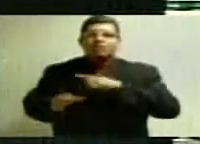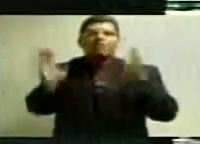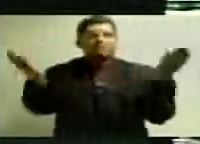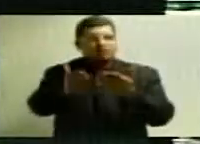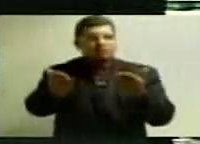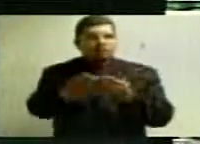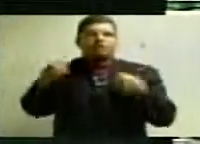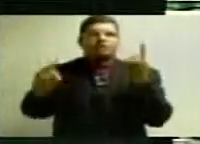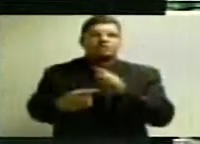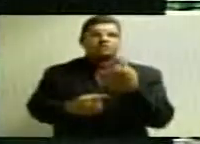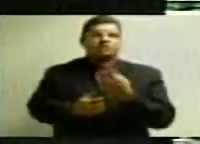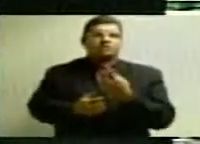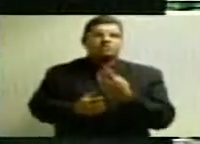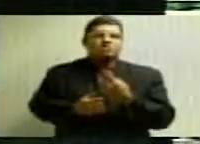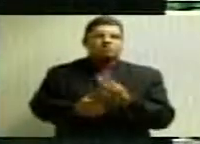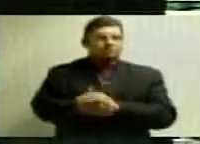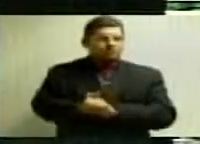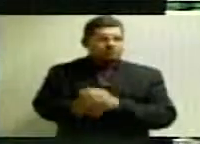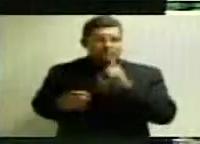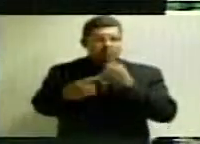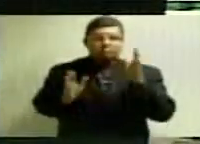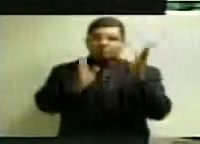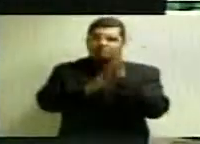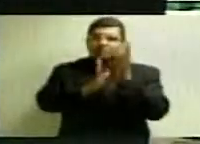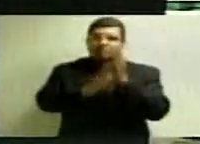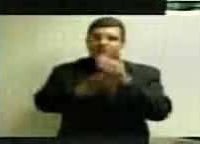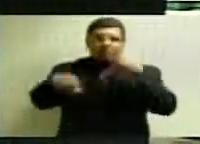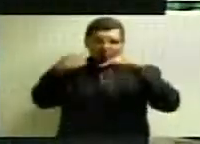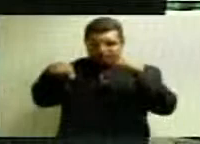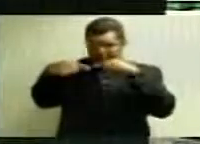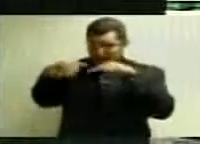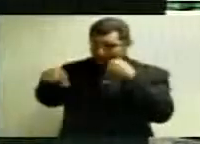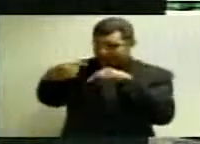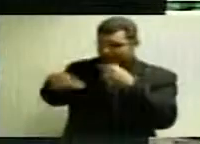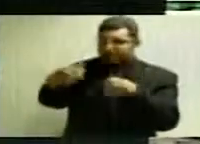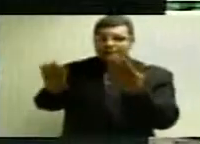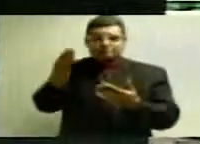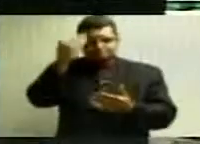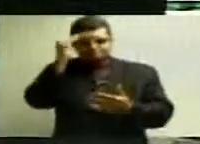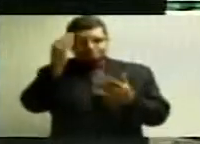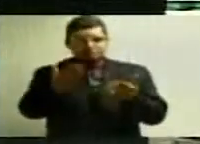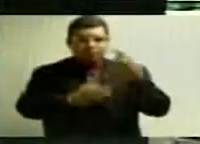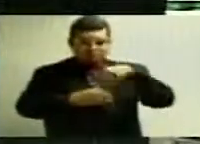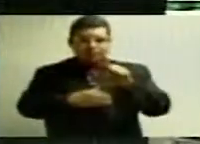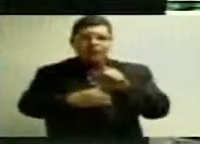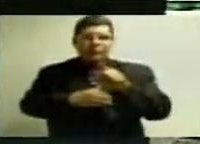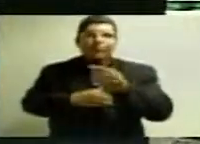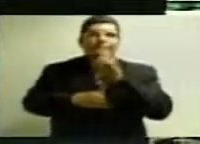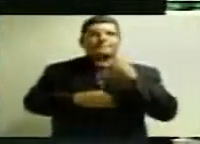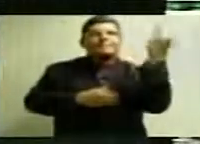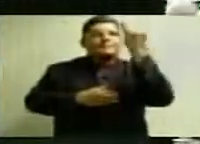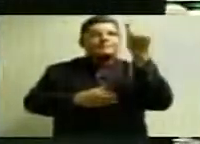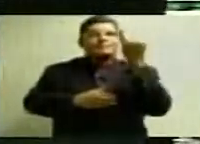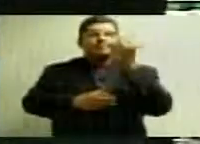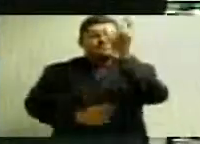adequada às nossas peculiaridades. Portanto, eu parabenizo o seu discurso, entendo que foi e é muito importante o